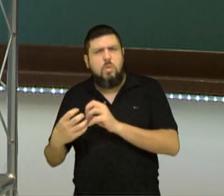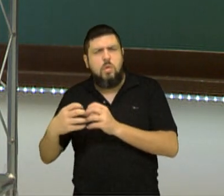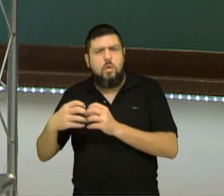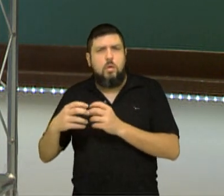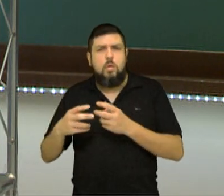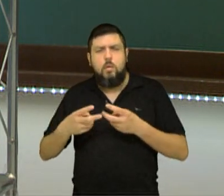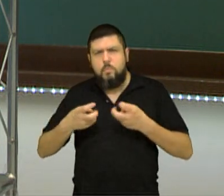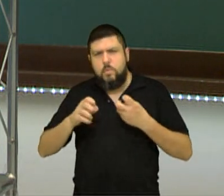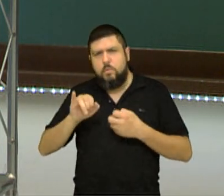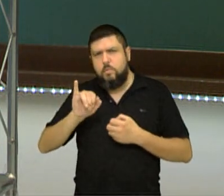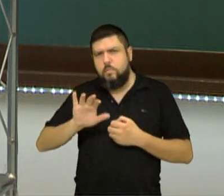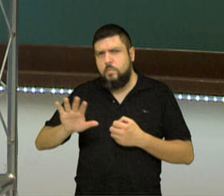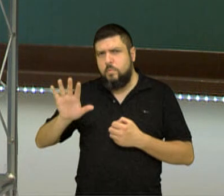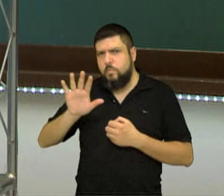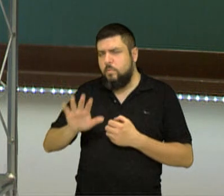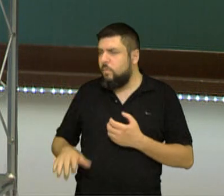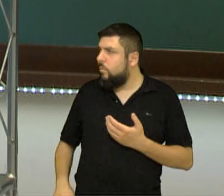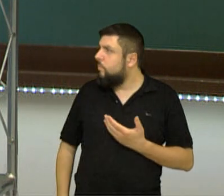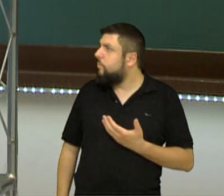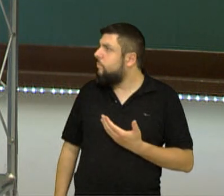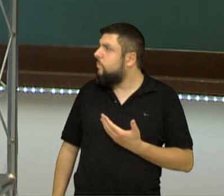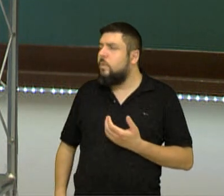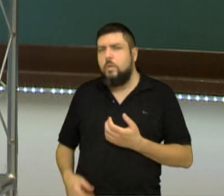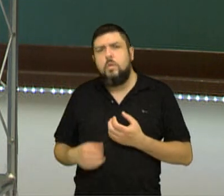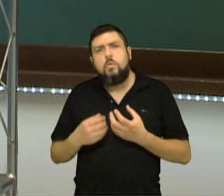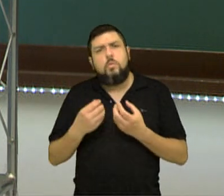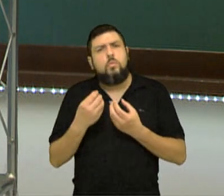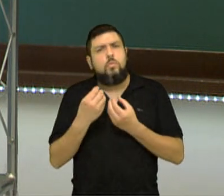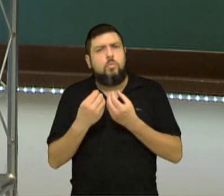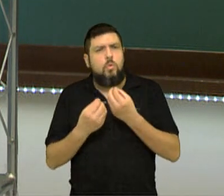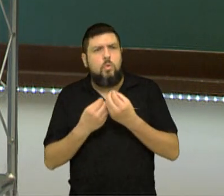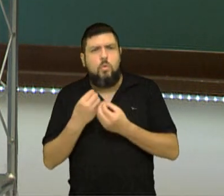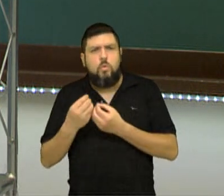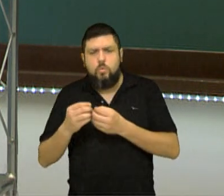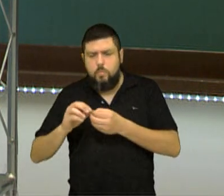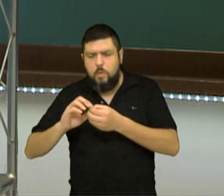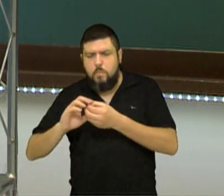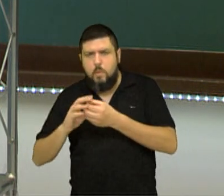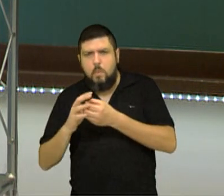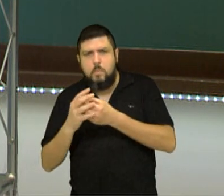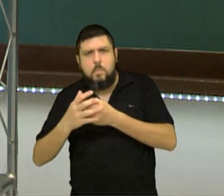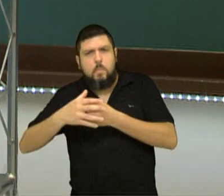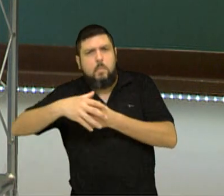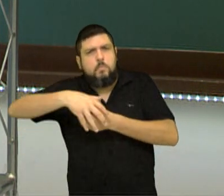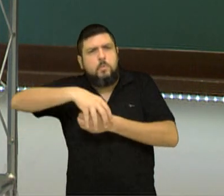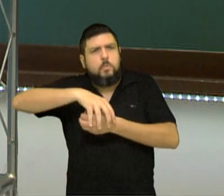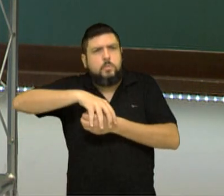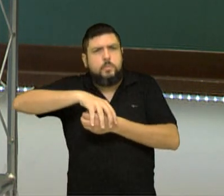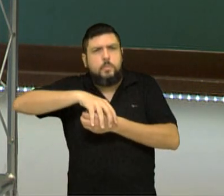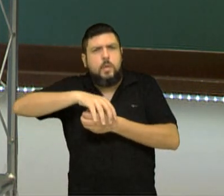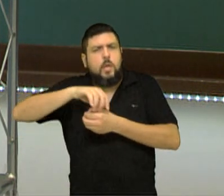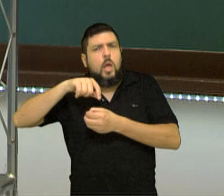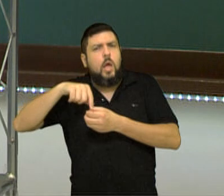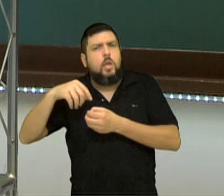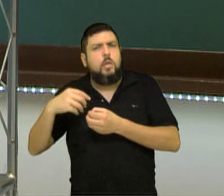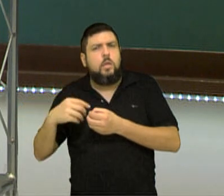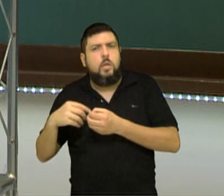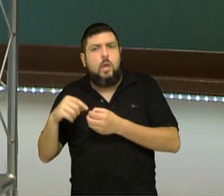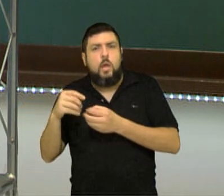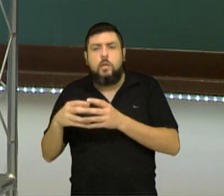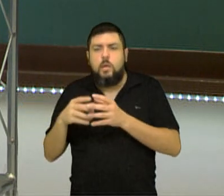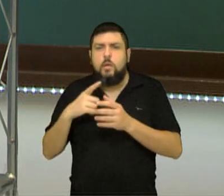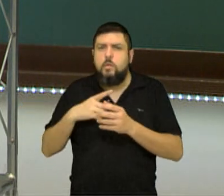imagem, ok? Como ela está se reproduzindo em alguma fase de sua vida, sofrerá